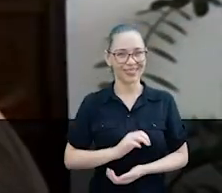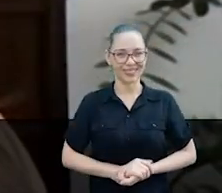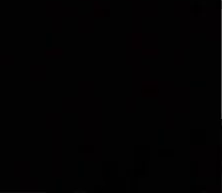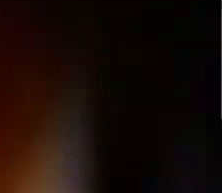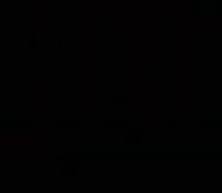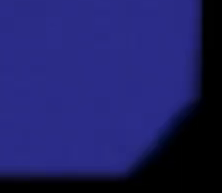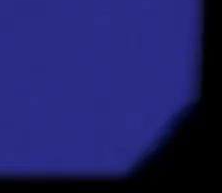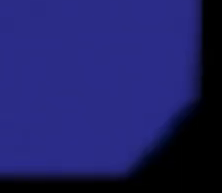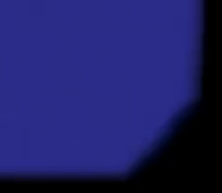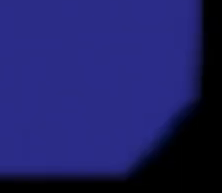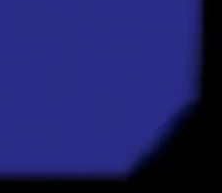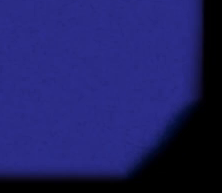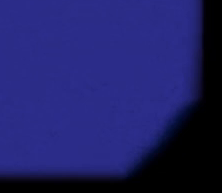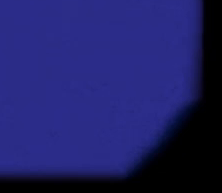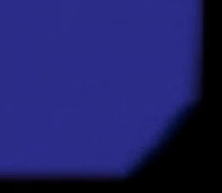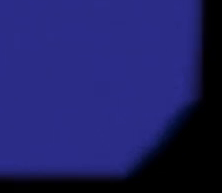ouvir Marcos Vinícius.